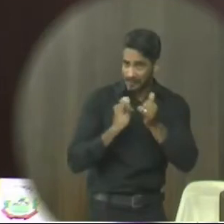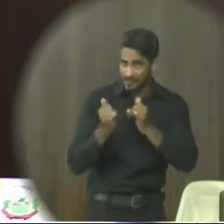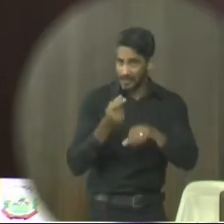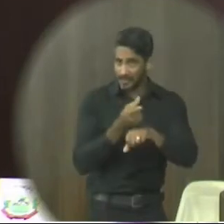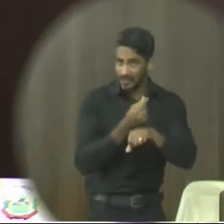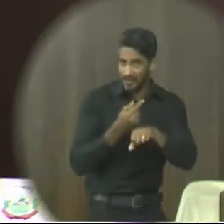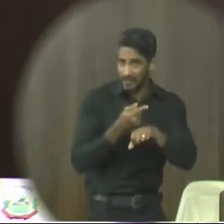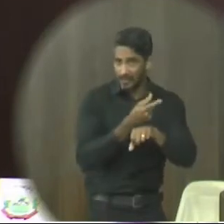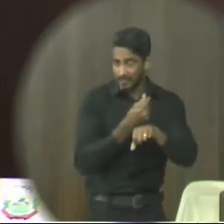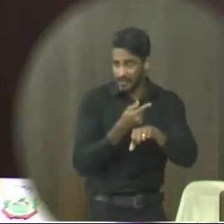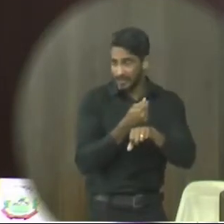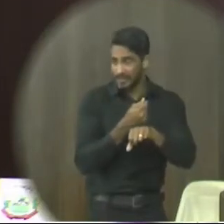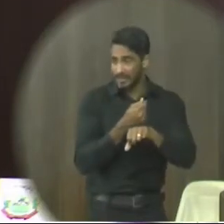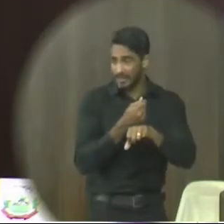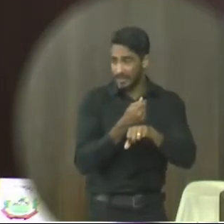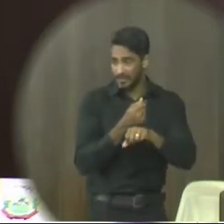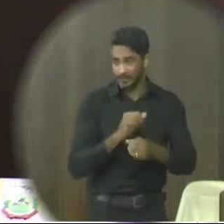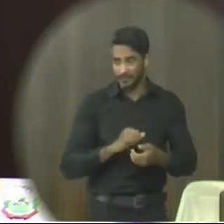orçamentária,